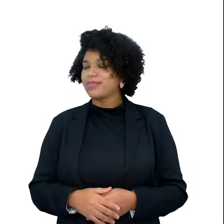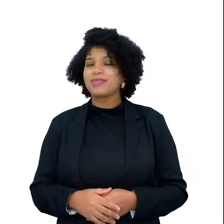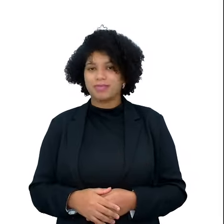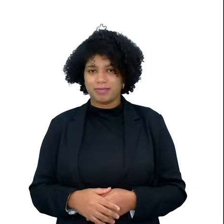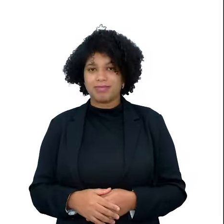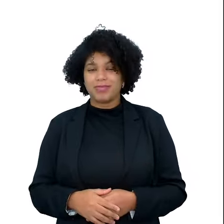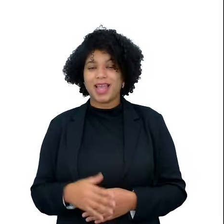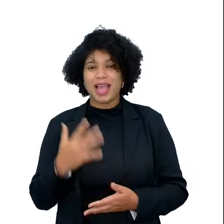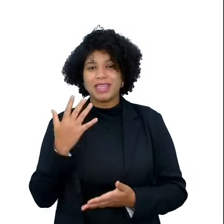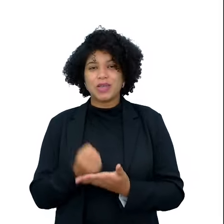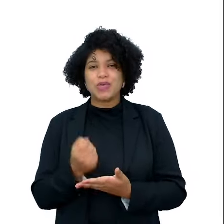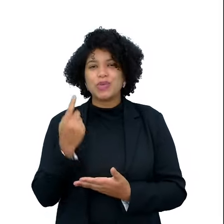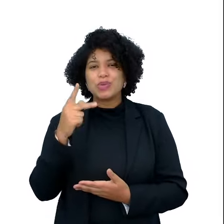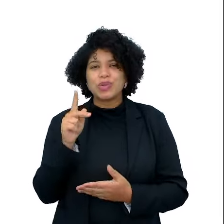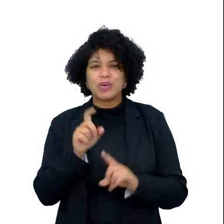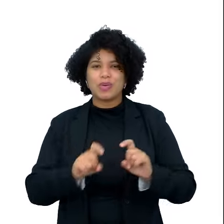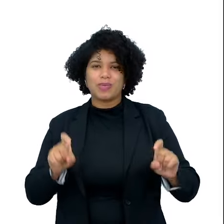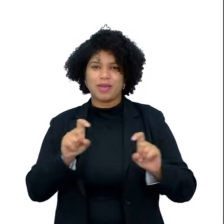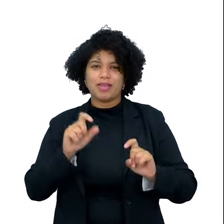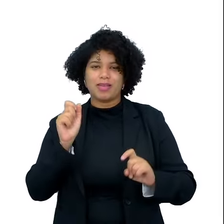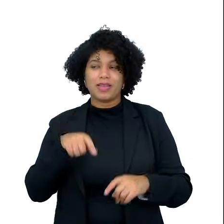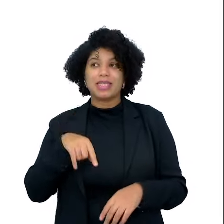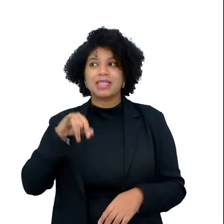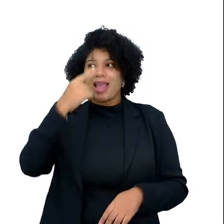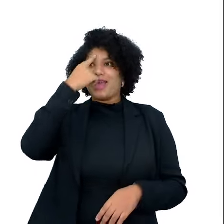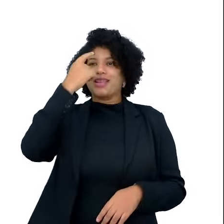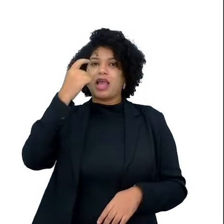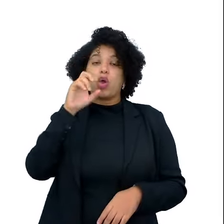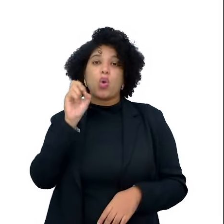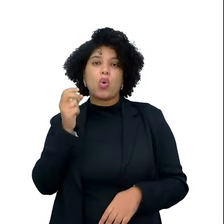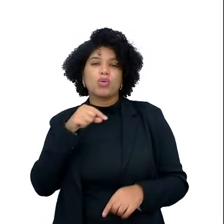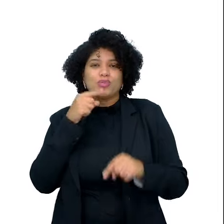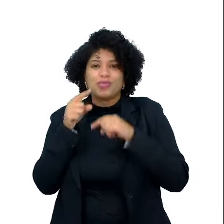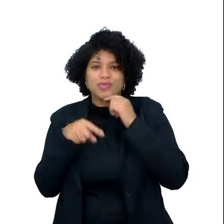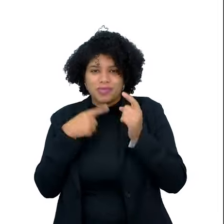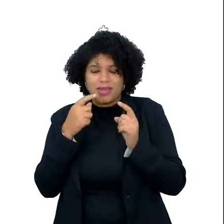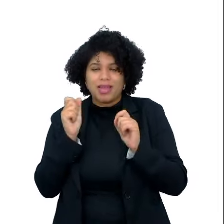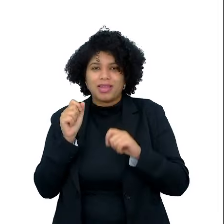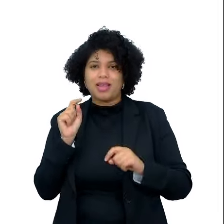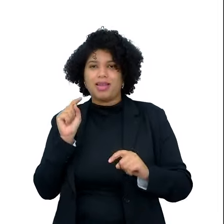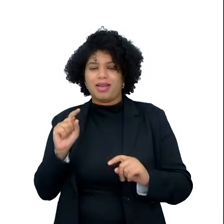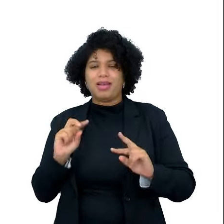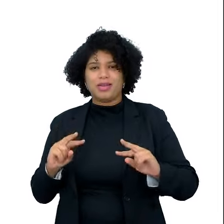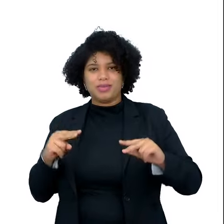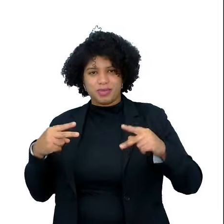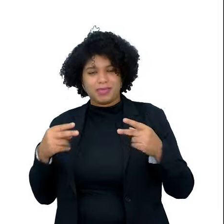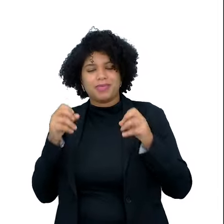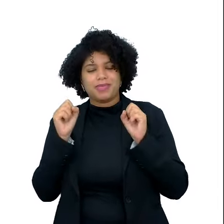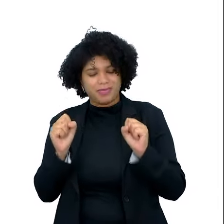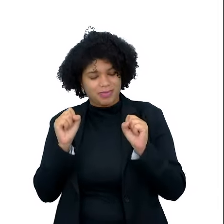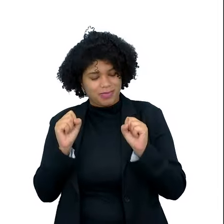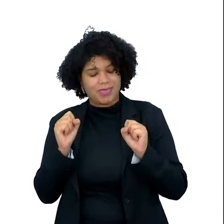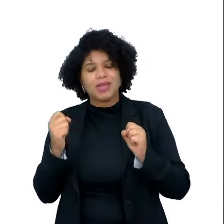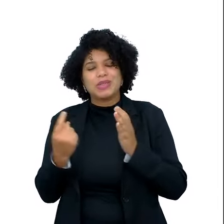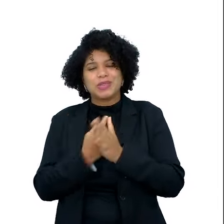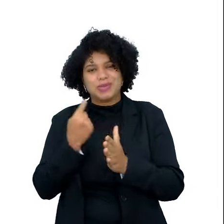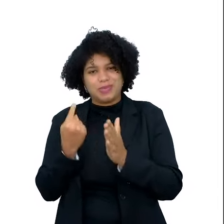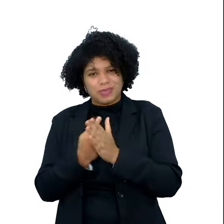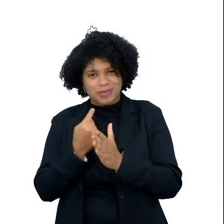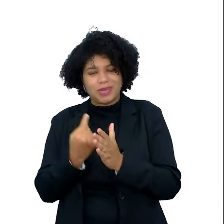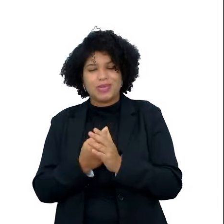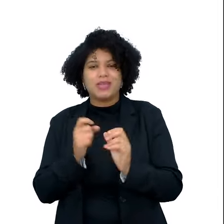seu computador, para que vocês, a todo momento que surgiu uma dúvida, vocês podem clicar lá e deixar a pergunta de